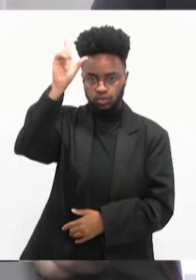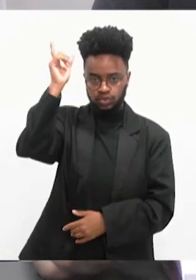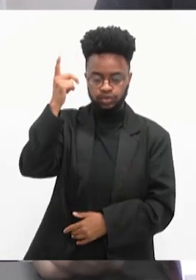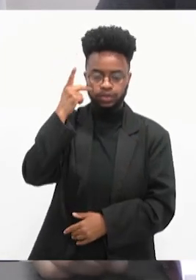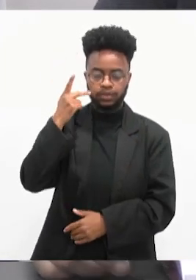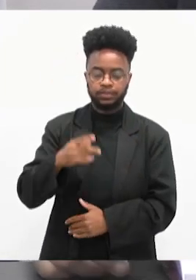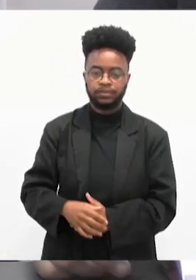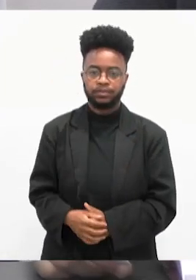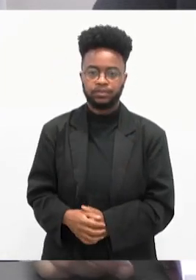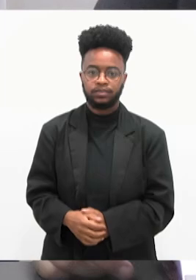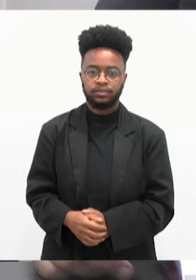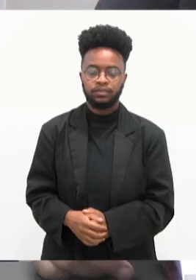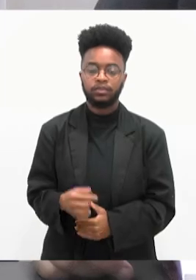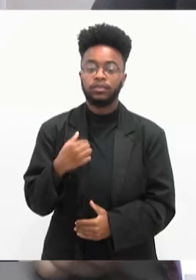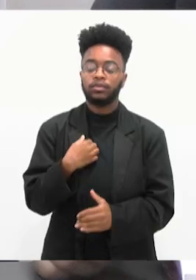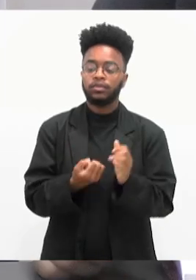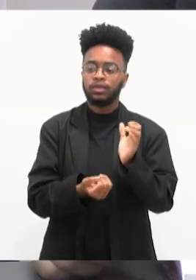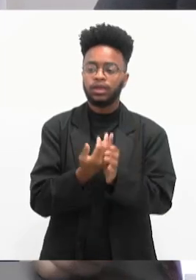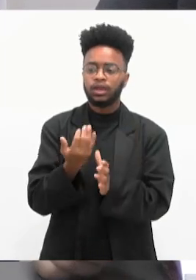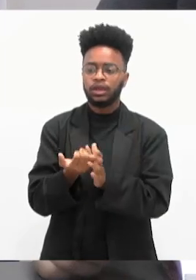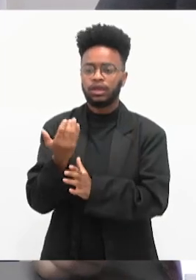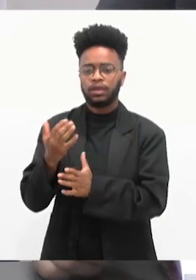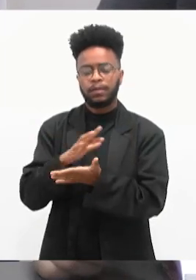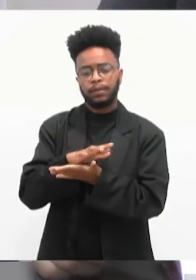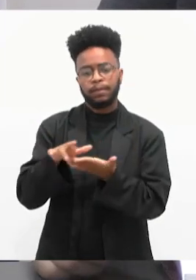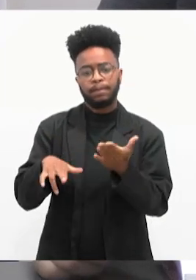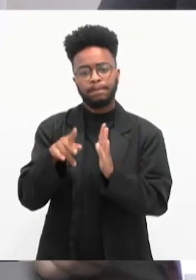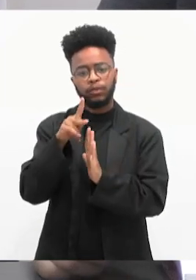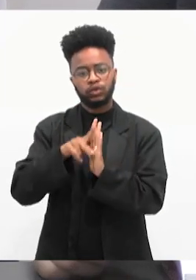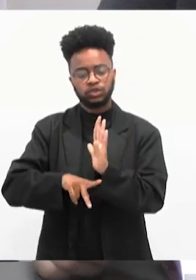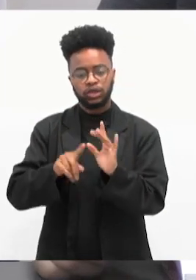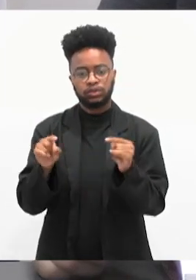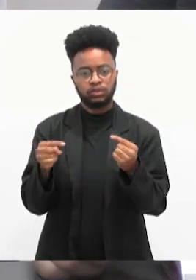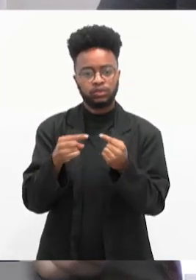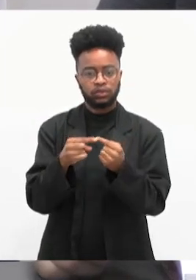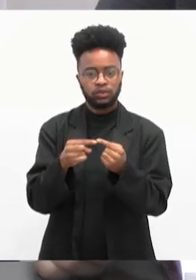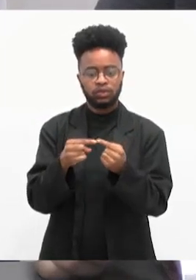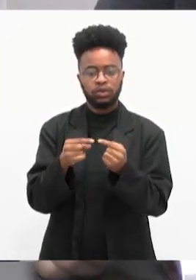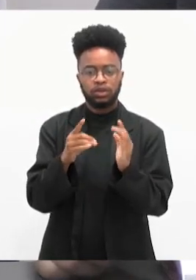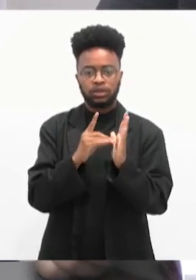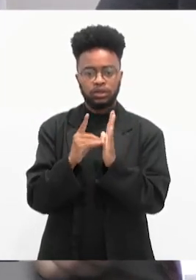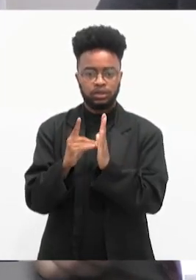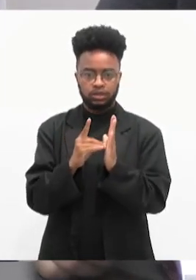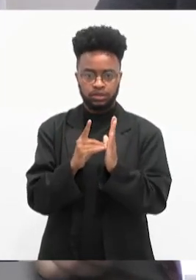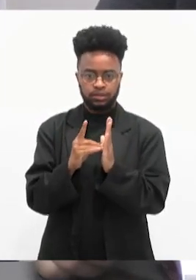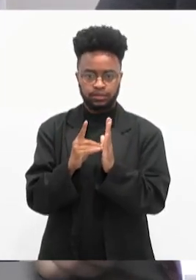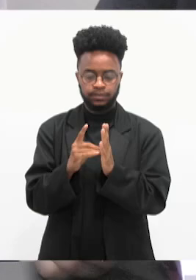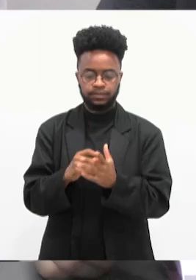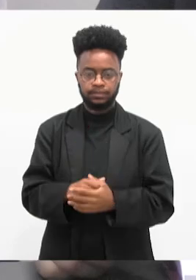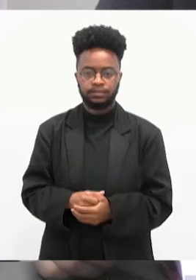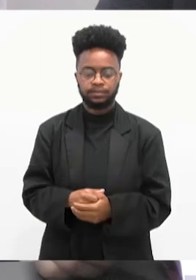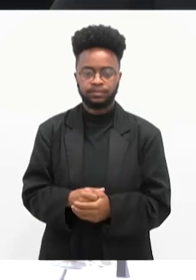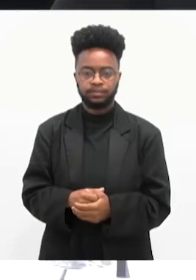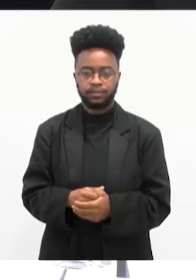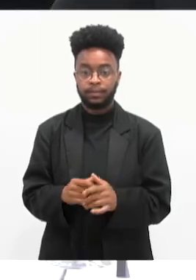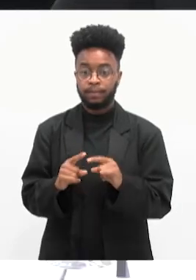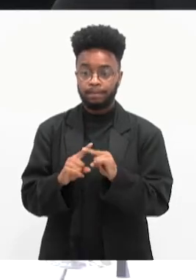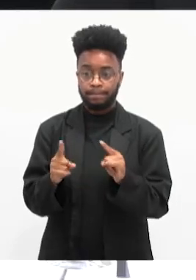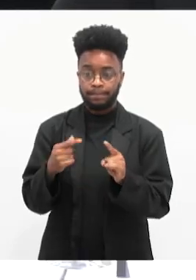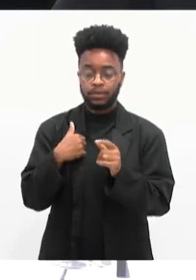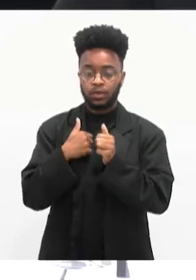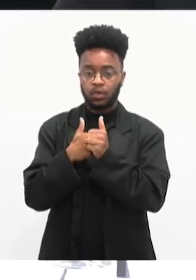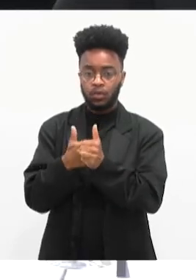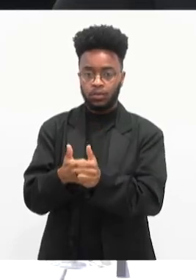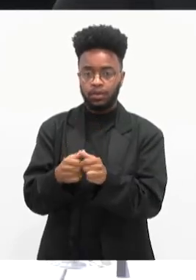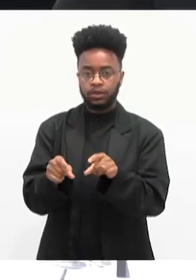eu apresento muitos projetos em relação ao Detran, mas também eu